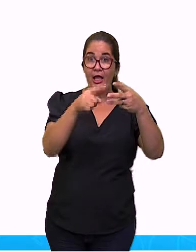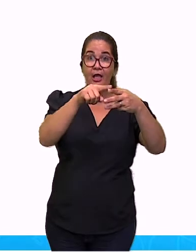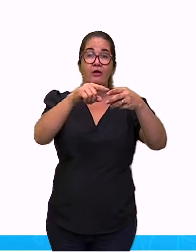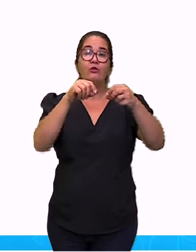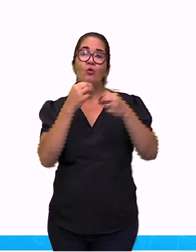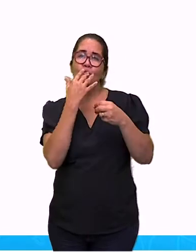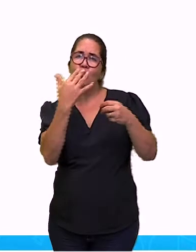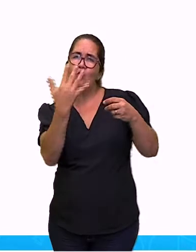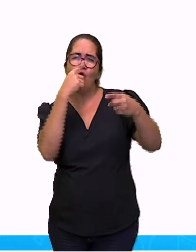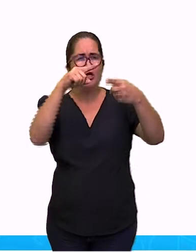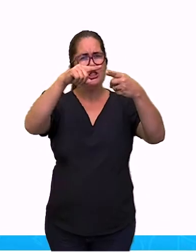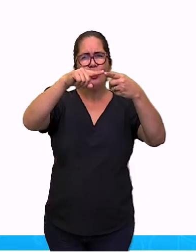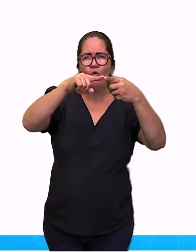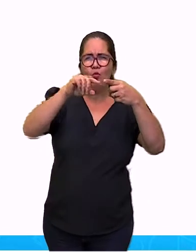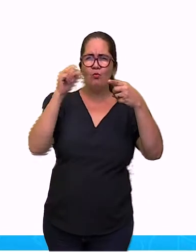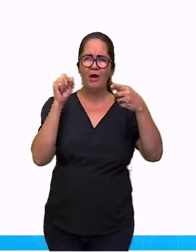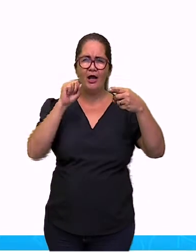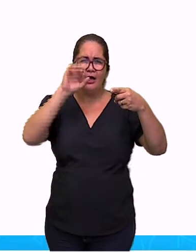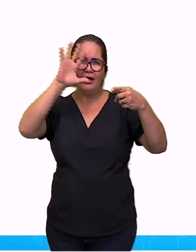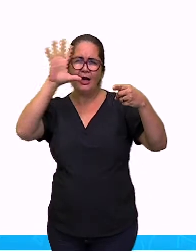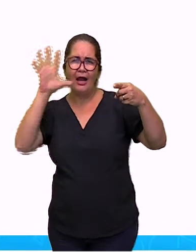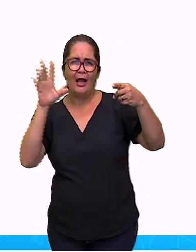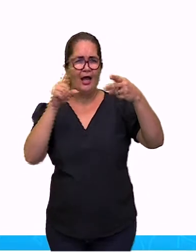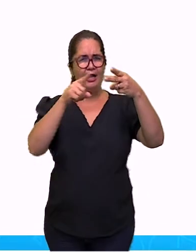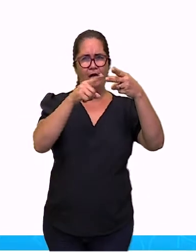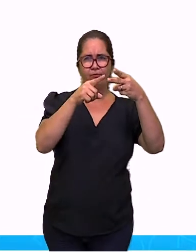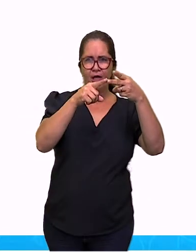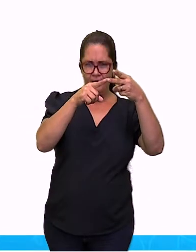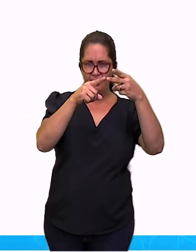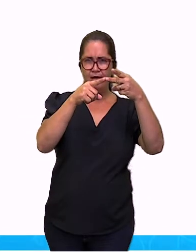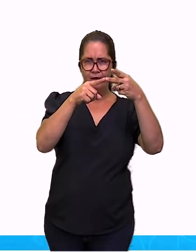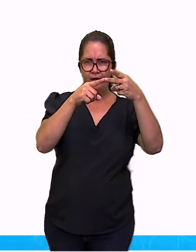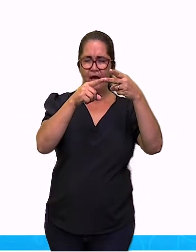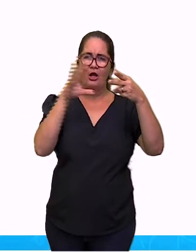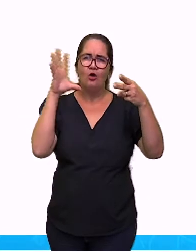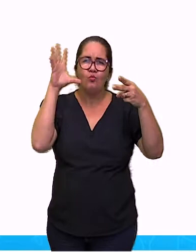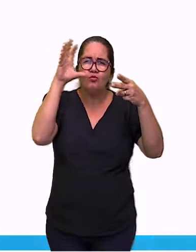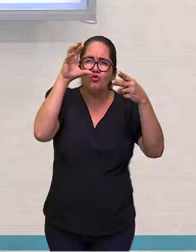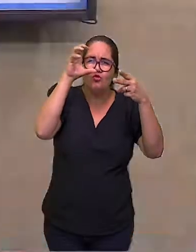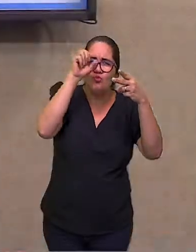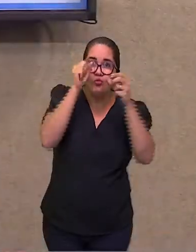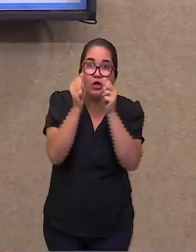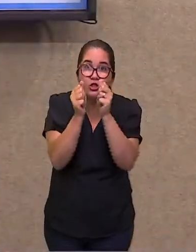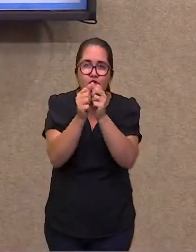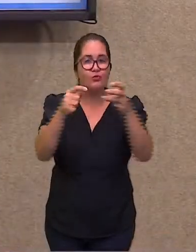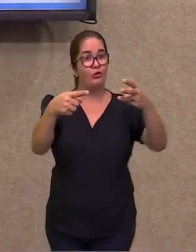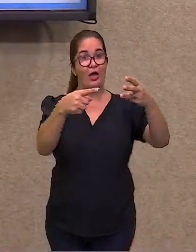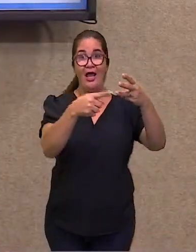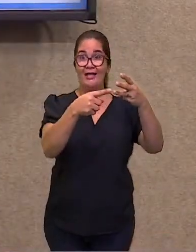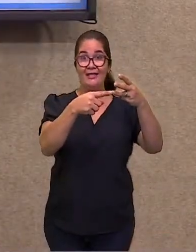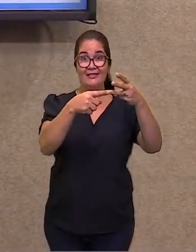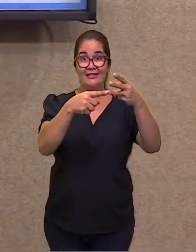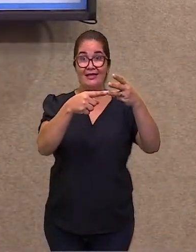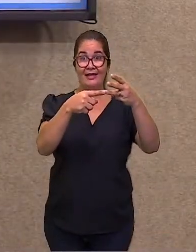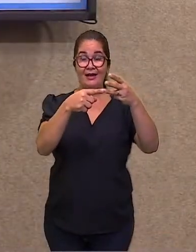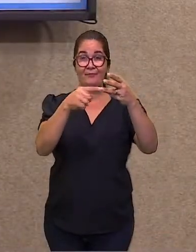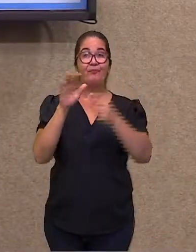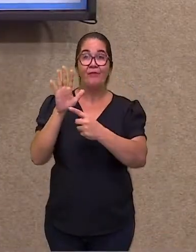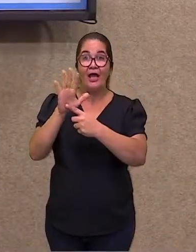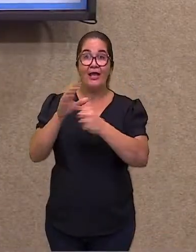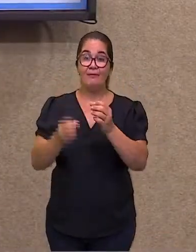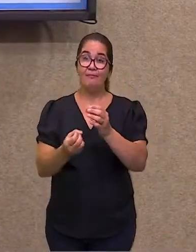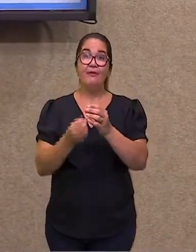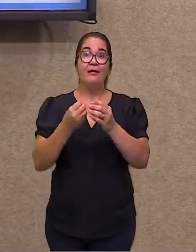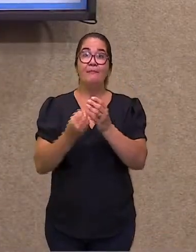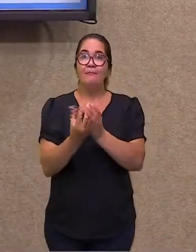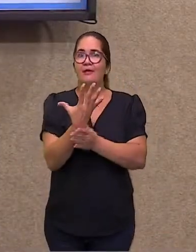tela, que à distância você consegue ver aquela imagem linda, bem detalhada. Quando você aproxima da tela,